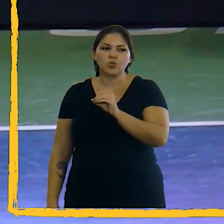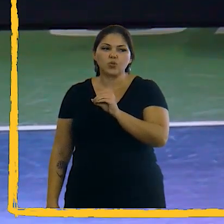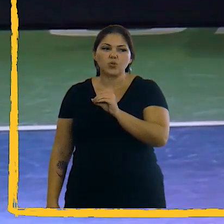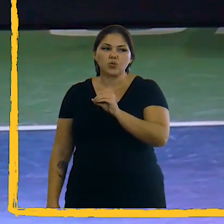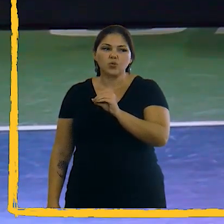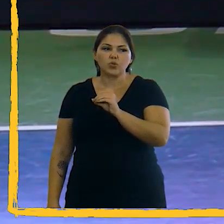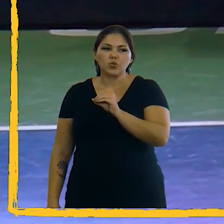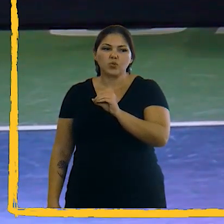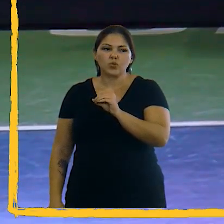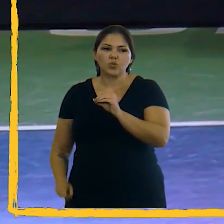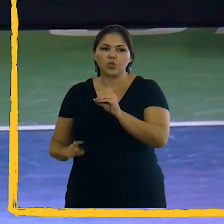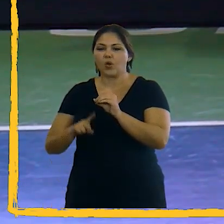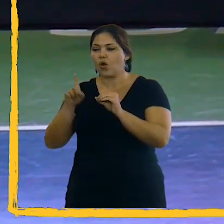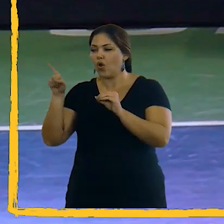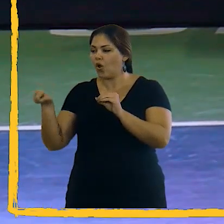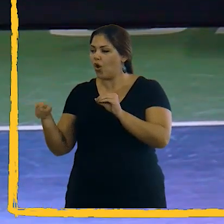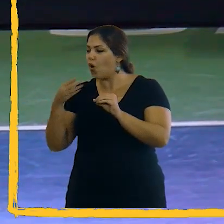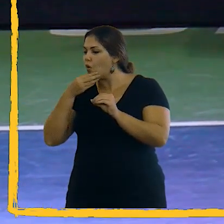que pesar quanto